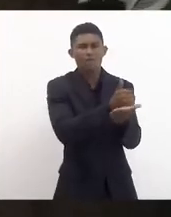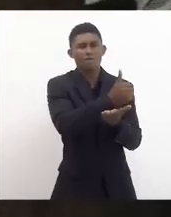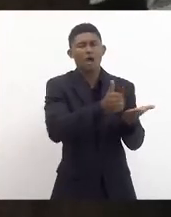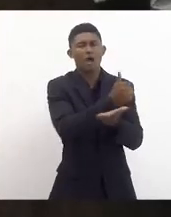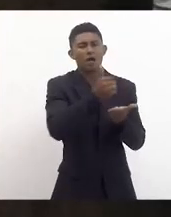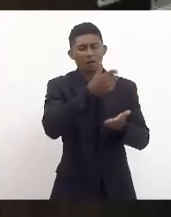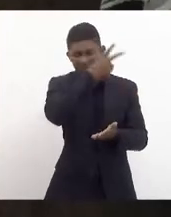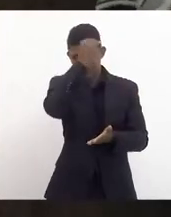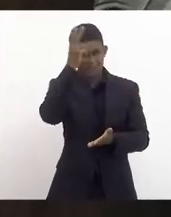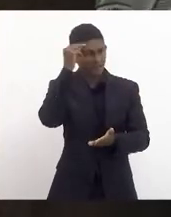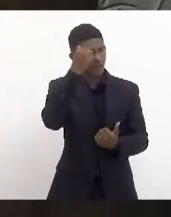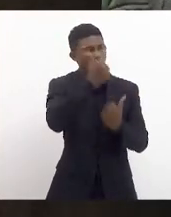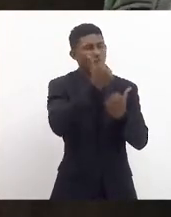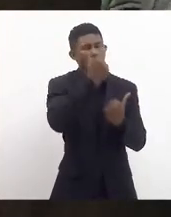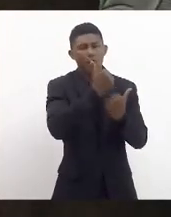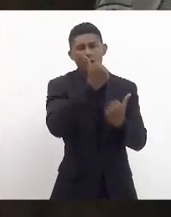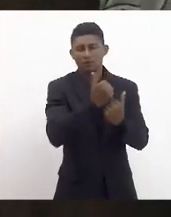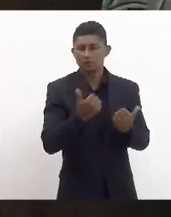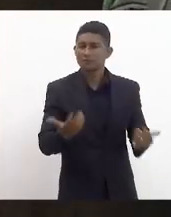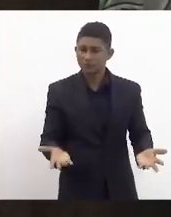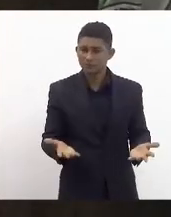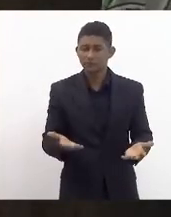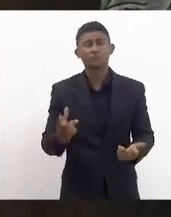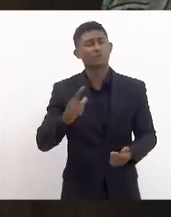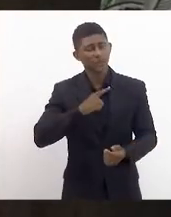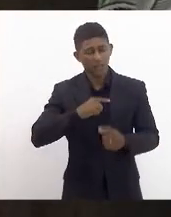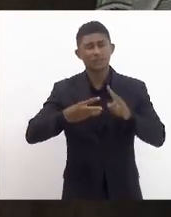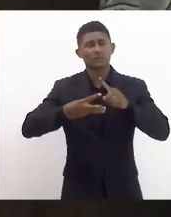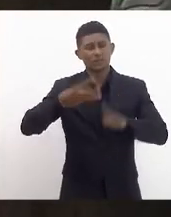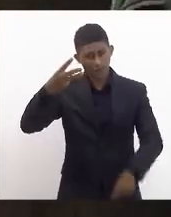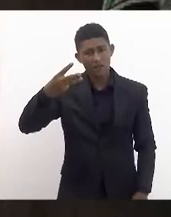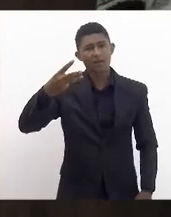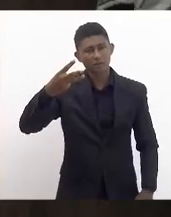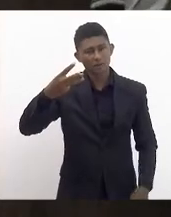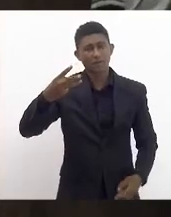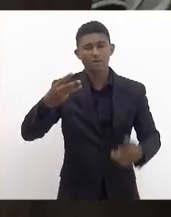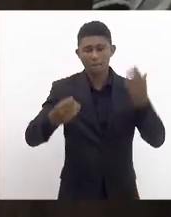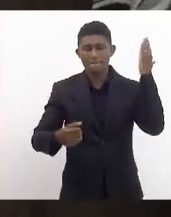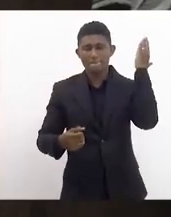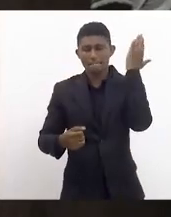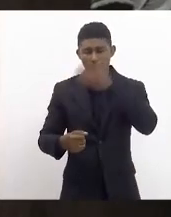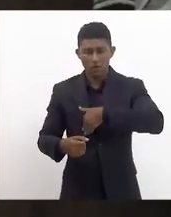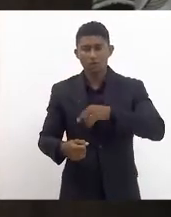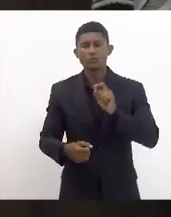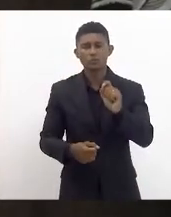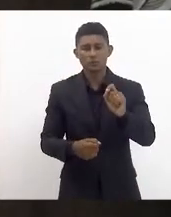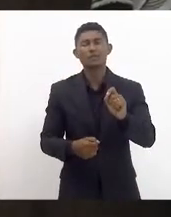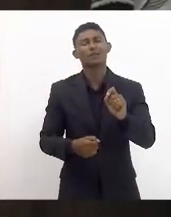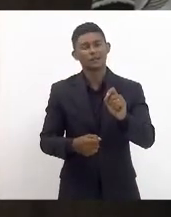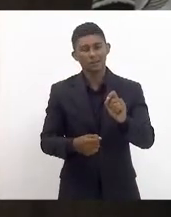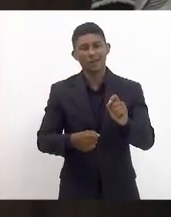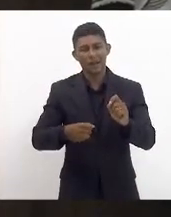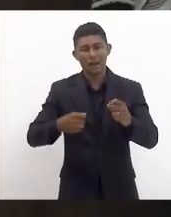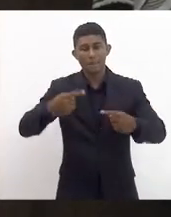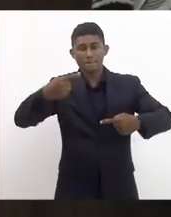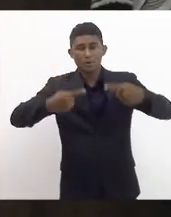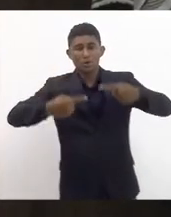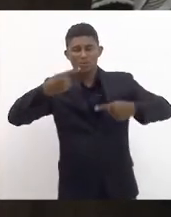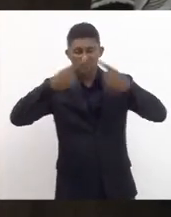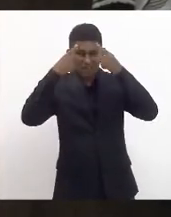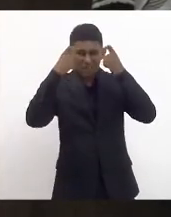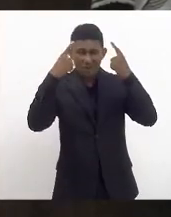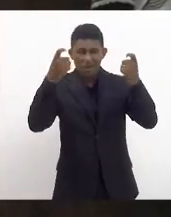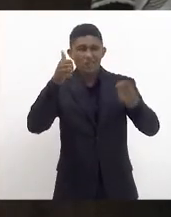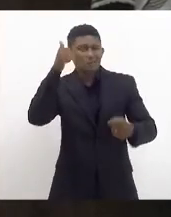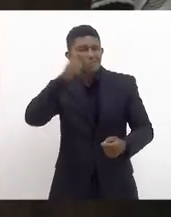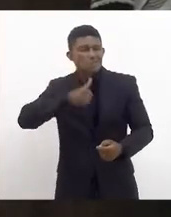e ajoelhada ao prefeito Jorge Miranda. Então, são três episódios que revelam o fenômeno da violência política contra a mulher.